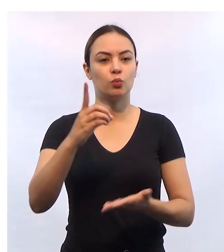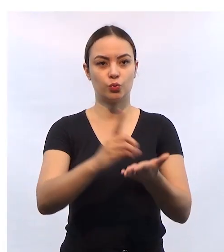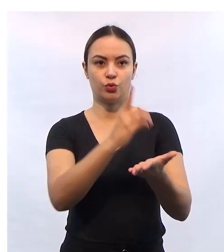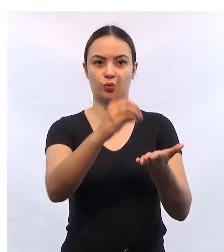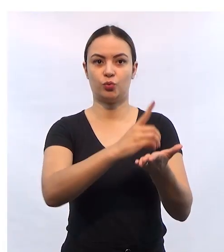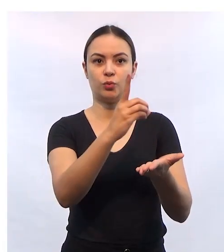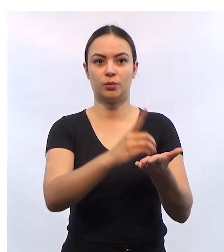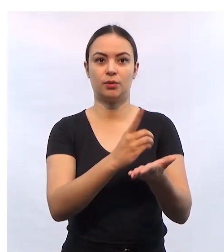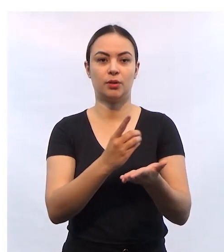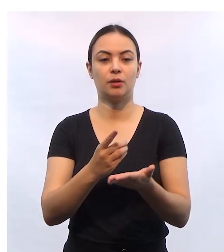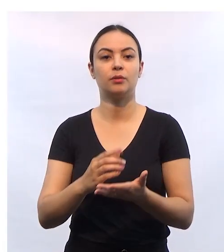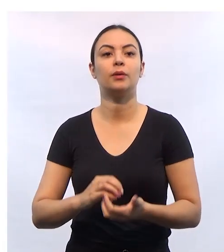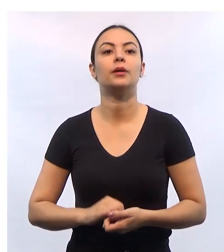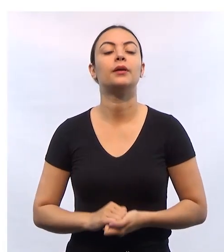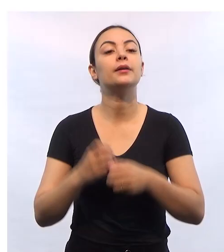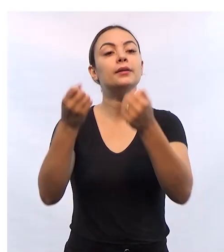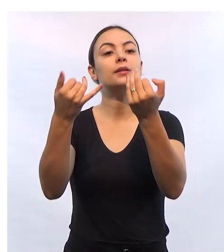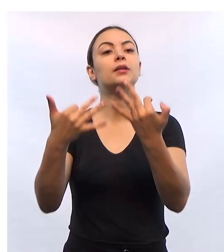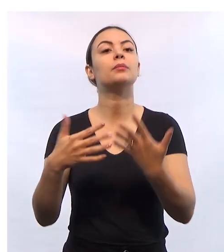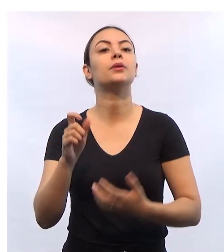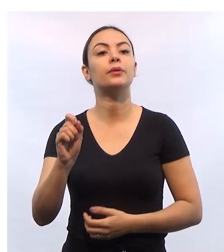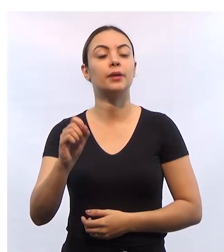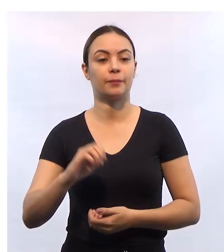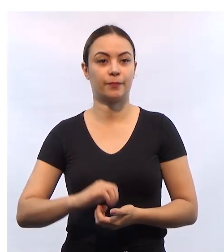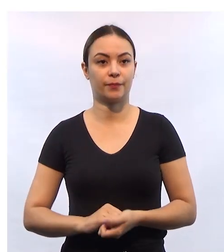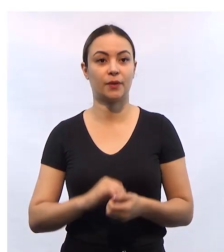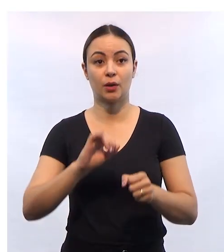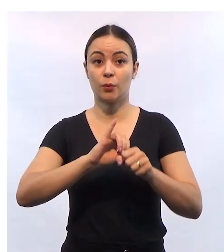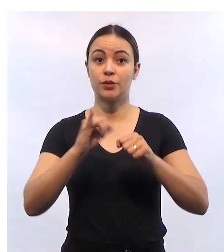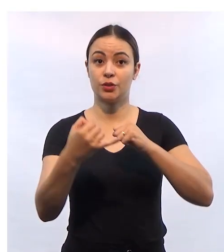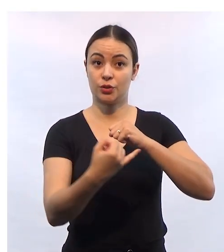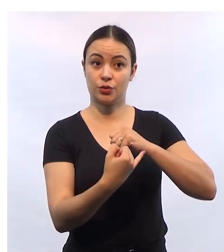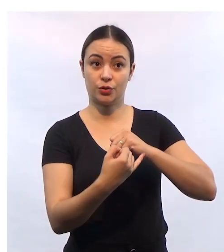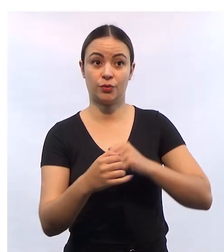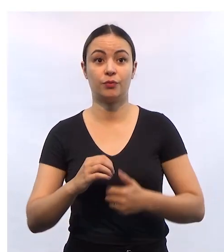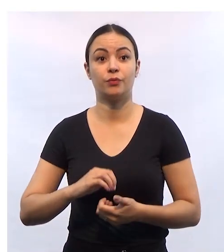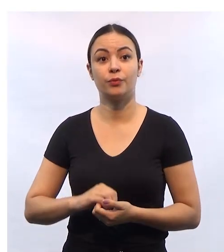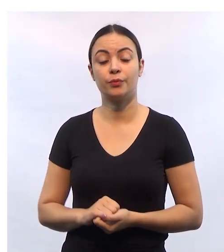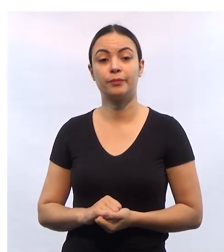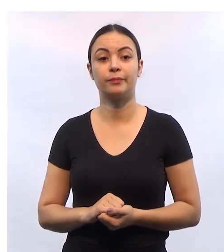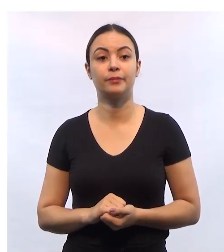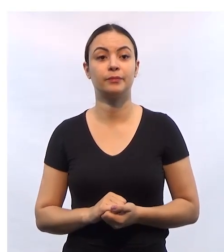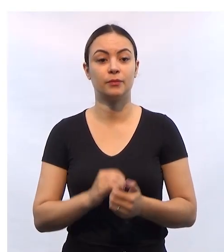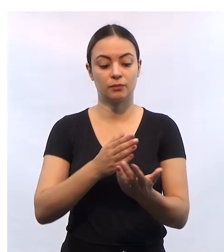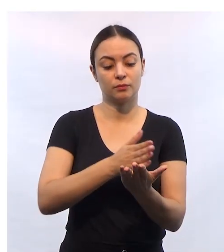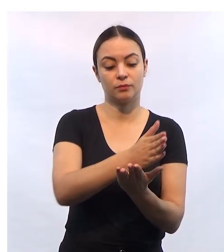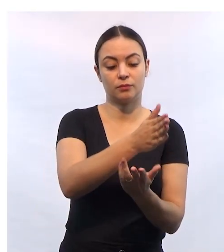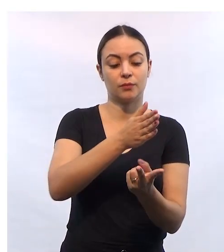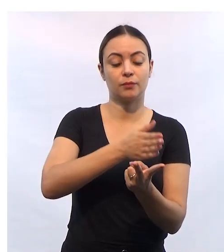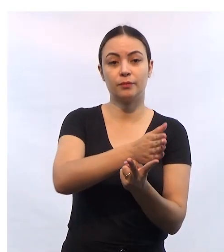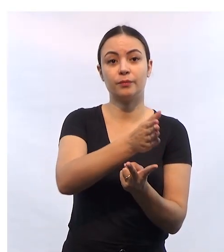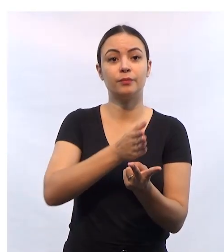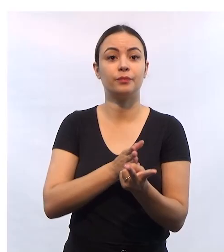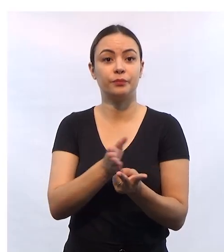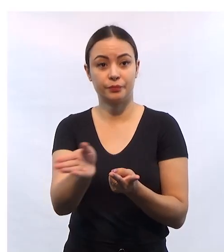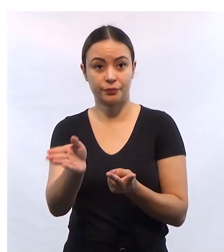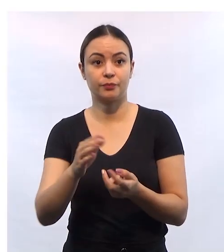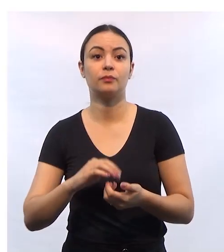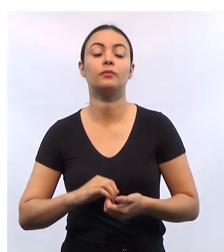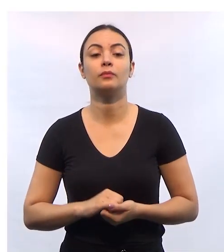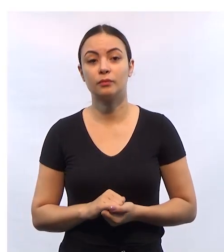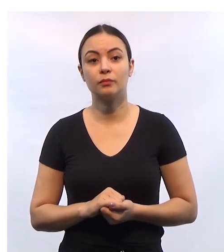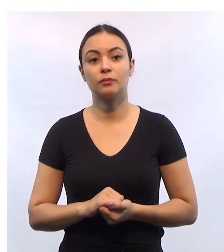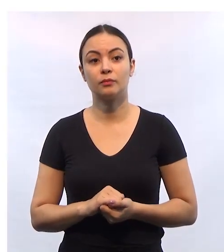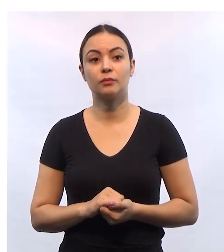online, né? Contingencial, grava isso daí, é um adjetivo de dois gêneros. Em termos gerais, ó,